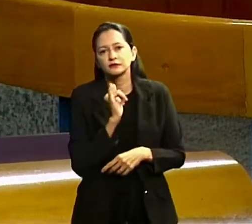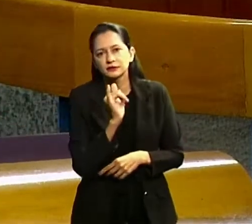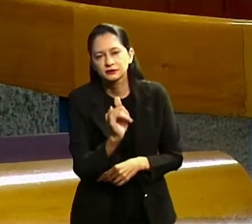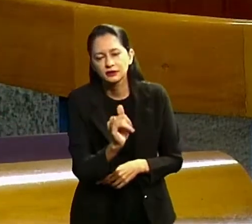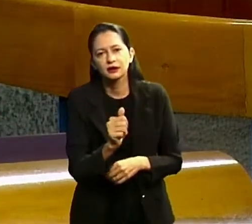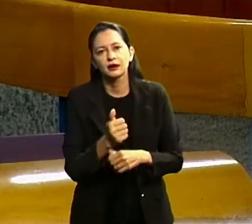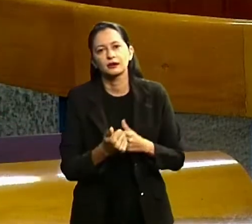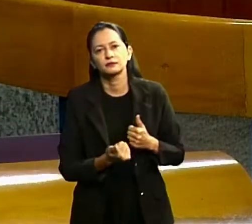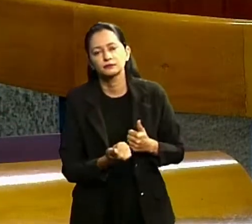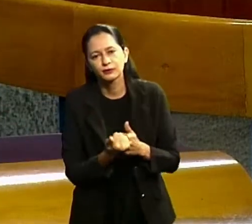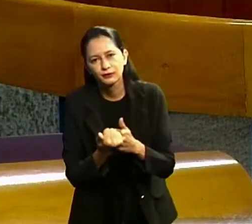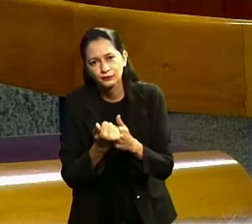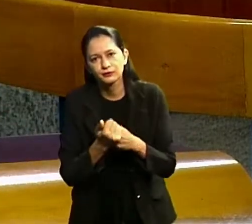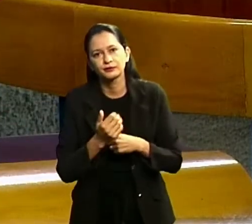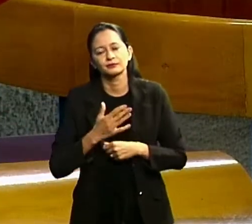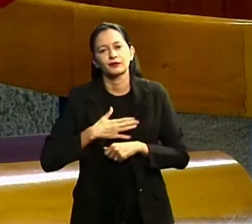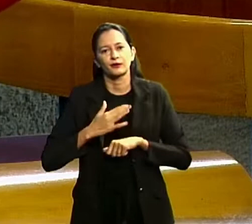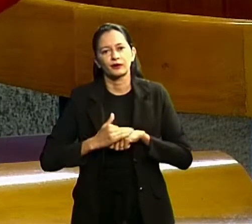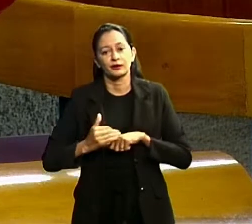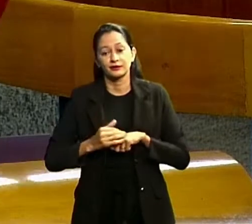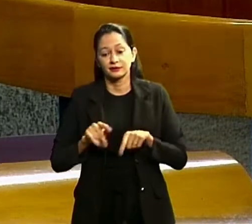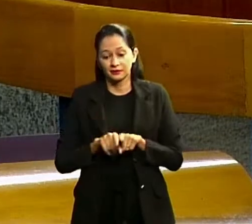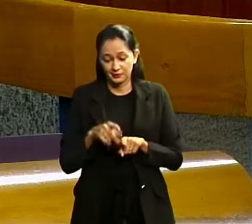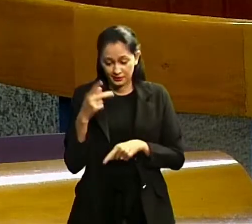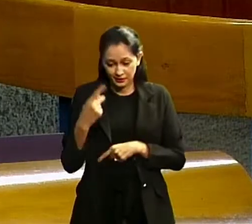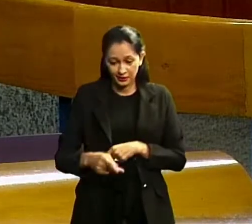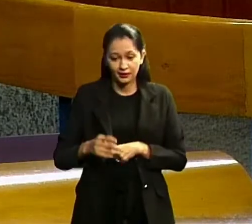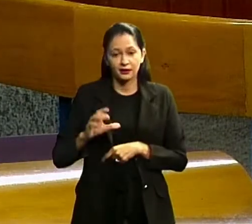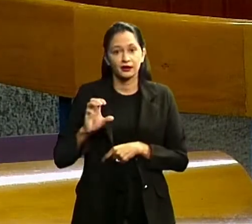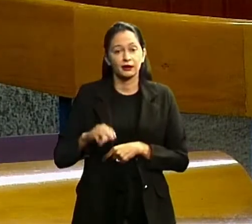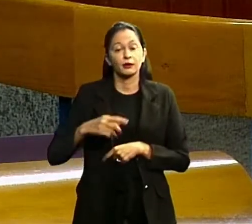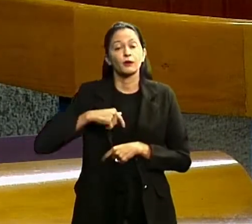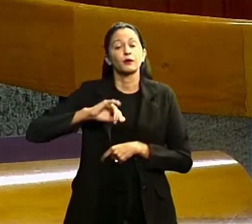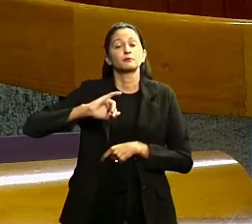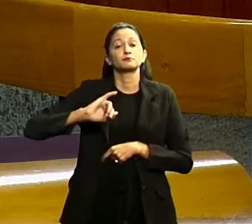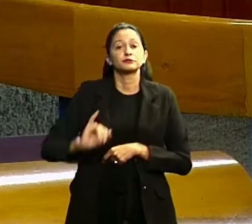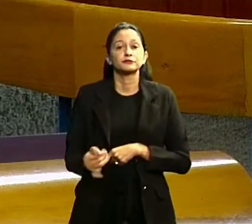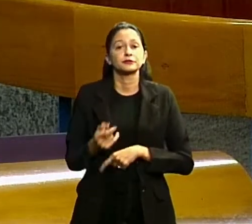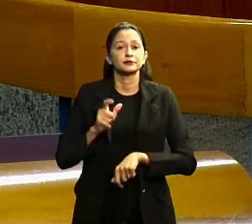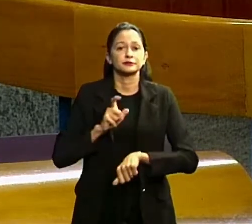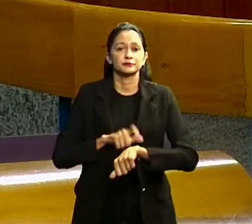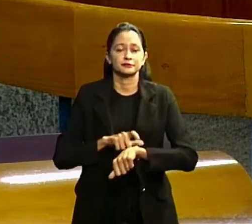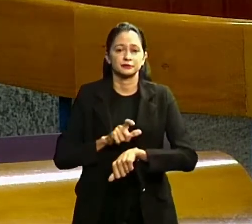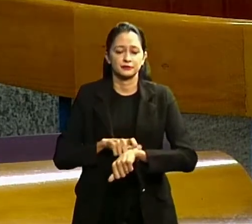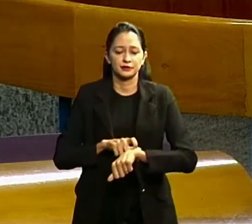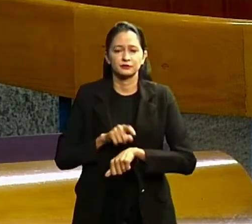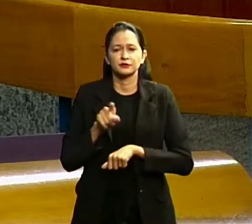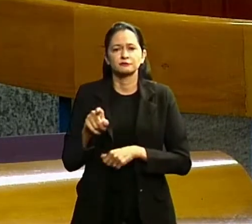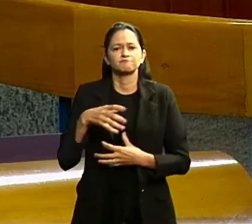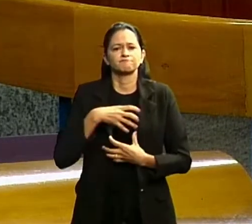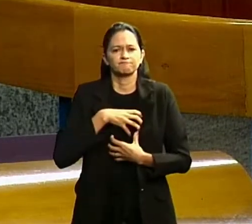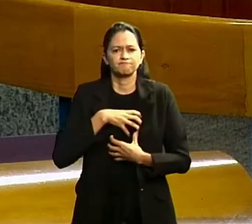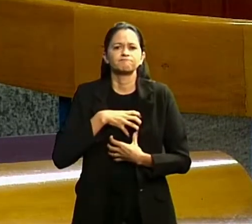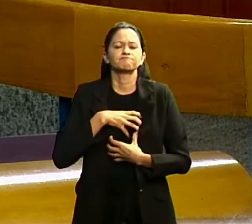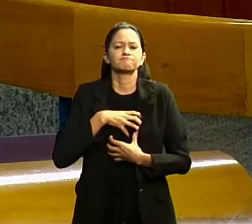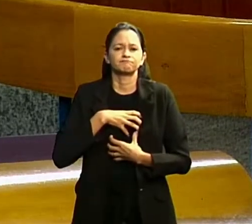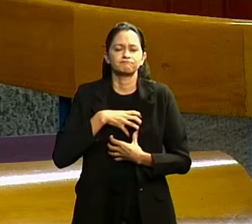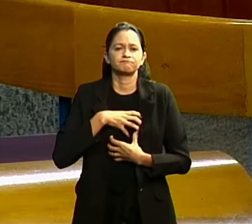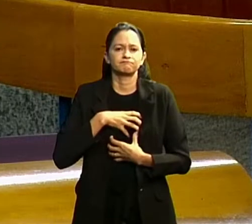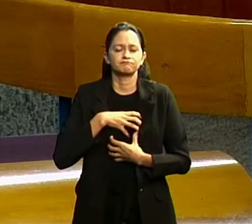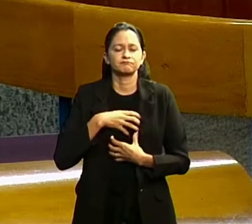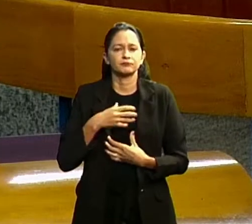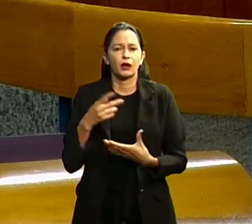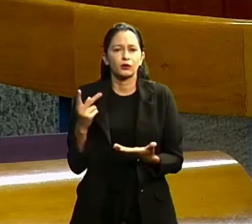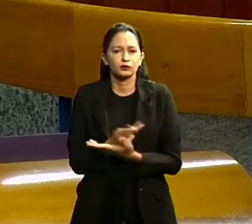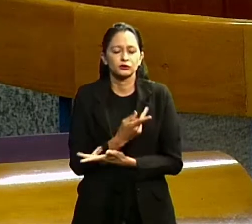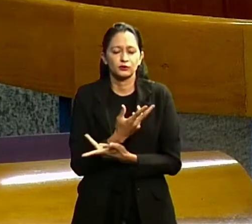meu carinho, não só o meu, como essa Casa de Leis. E eu queria aproveitar esse momento que a senhora sofreu isso e eu sofri.